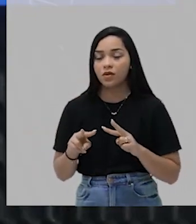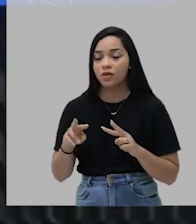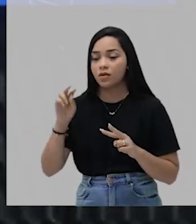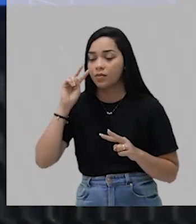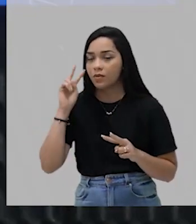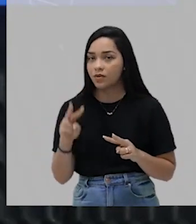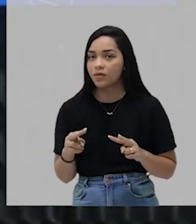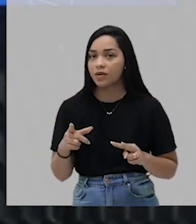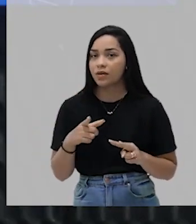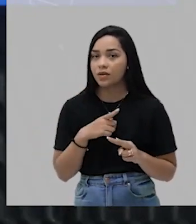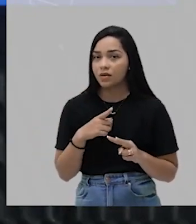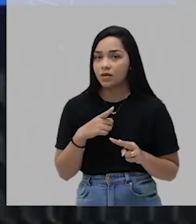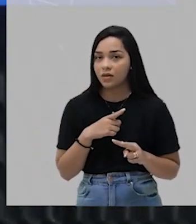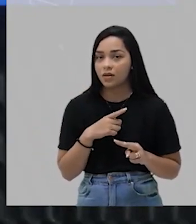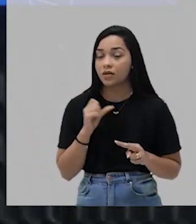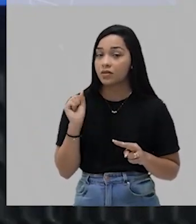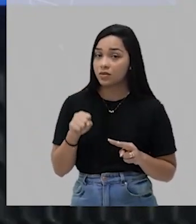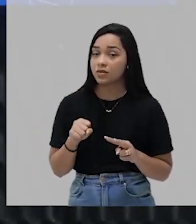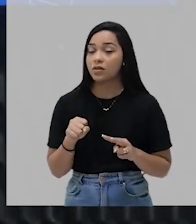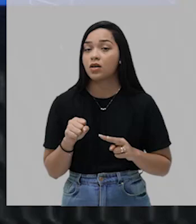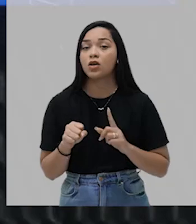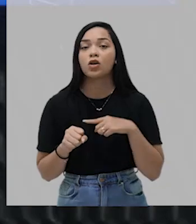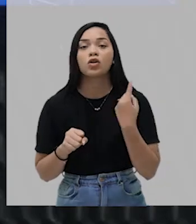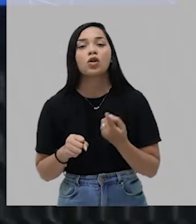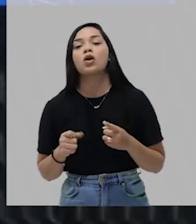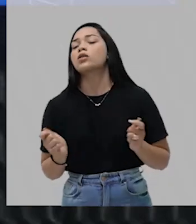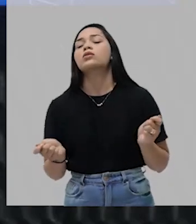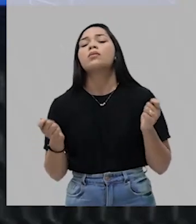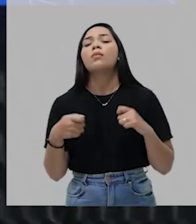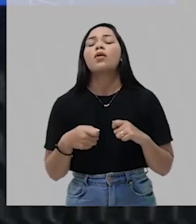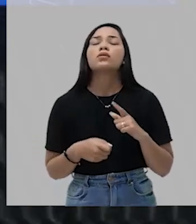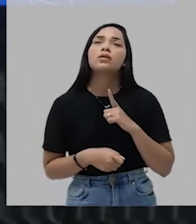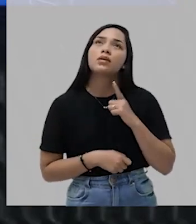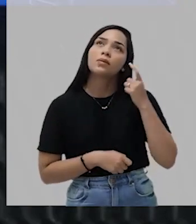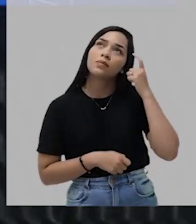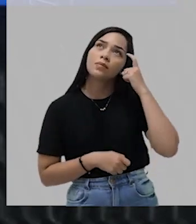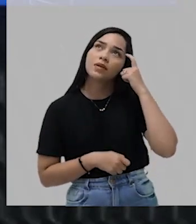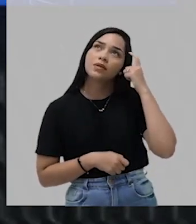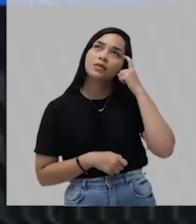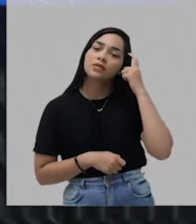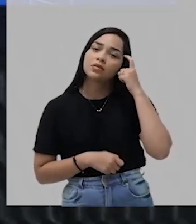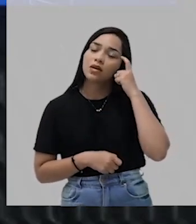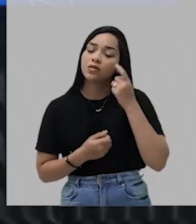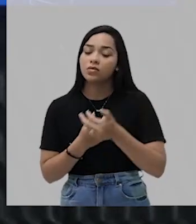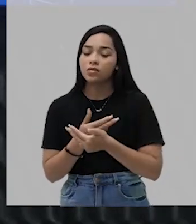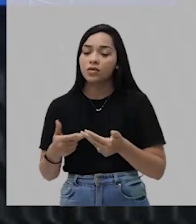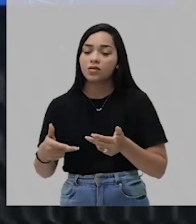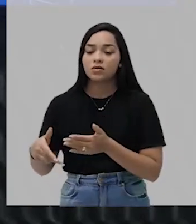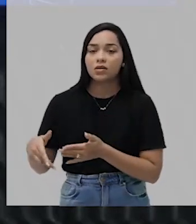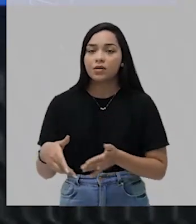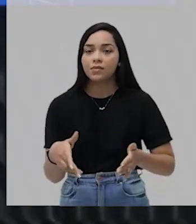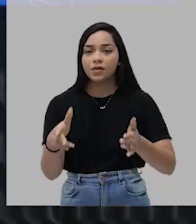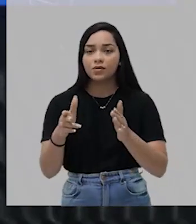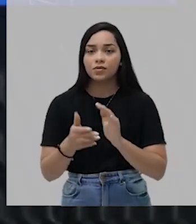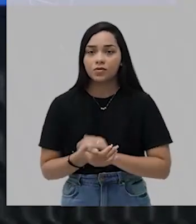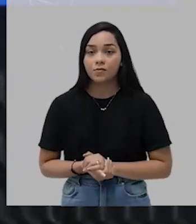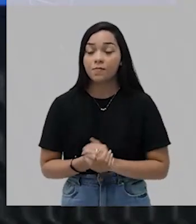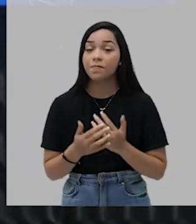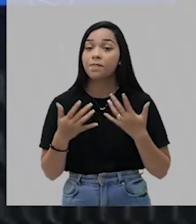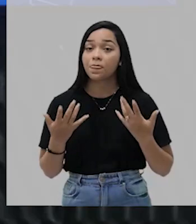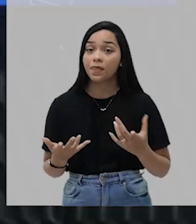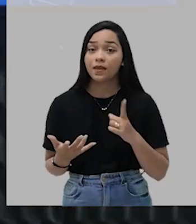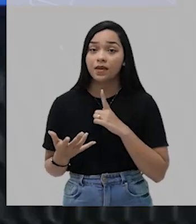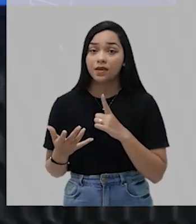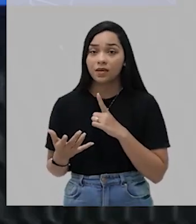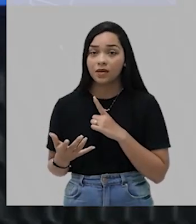perdida faz com que nós possamos pensar nesses caminhos. Porque, afinal de contas,